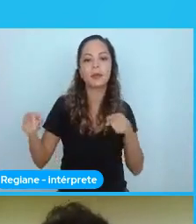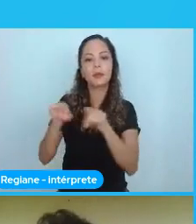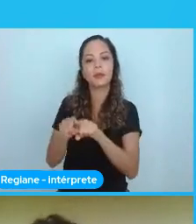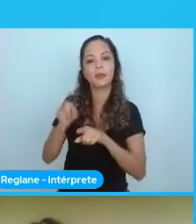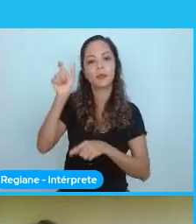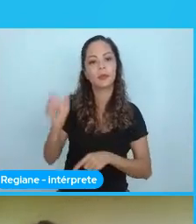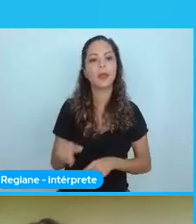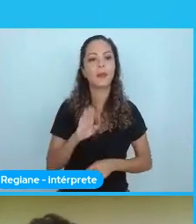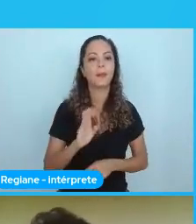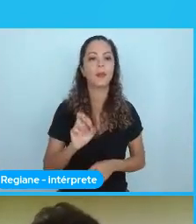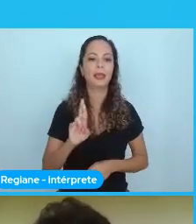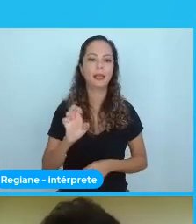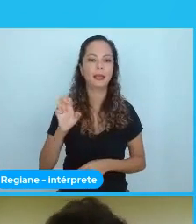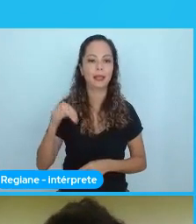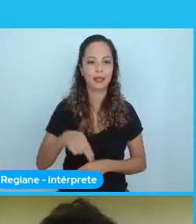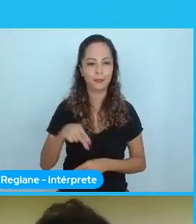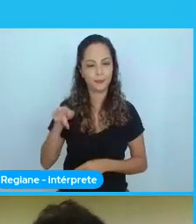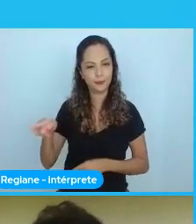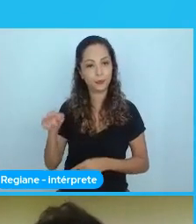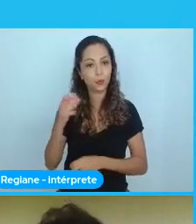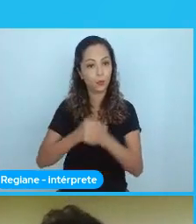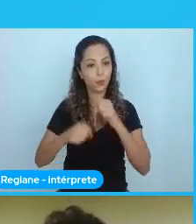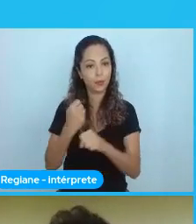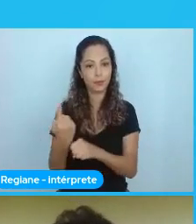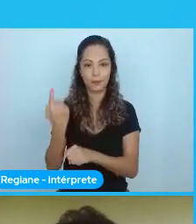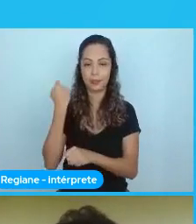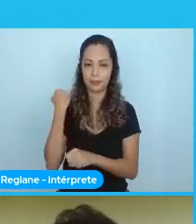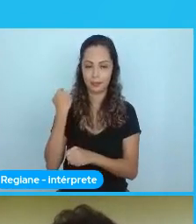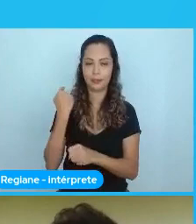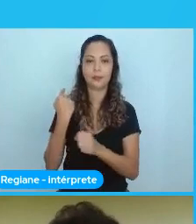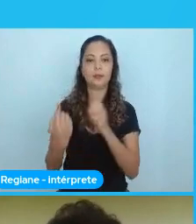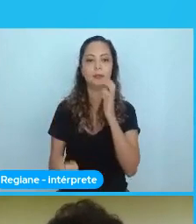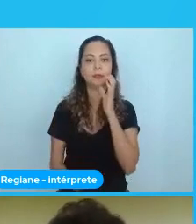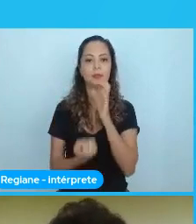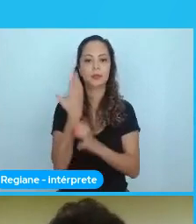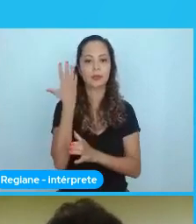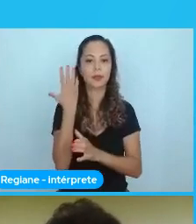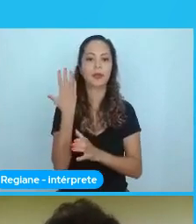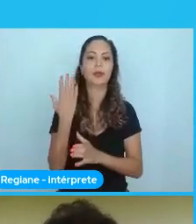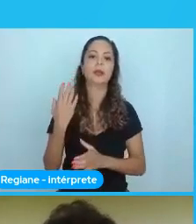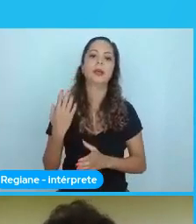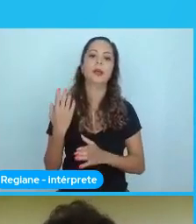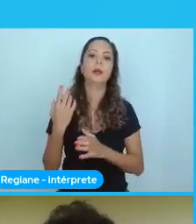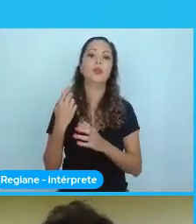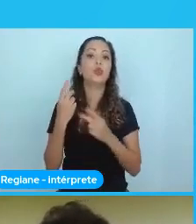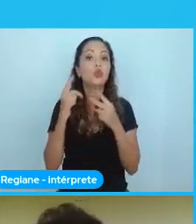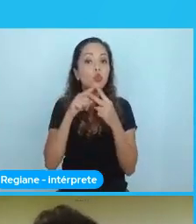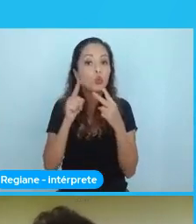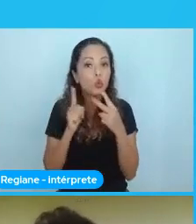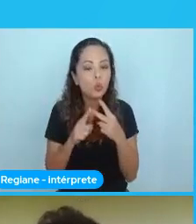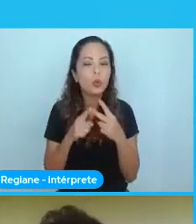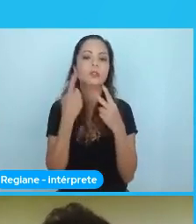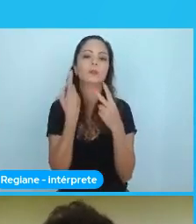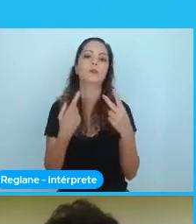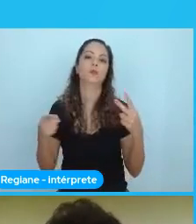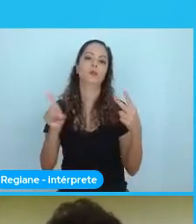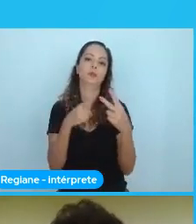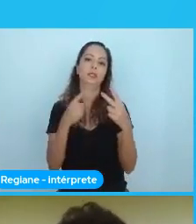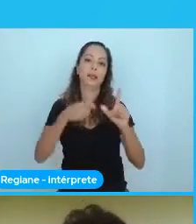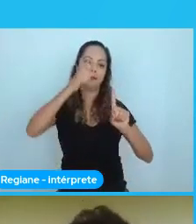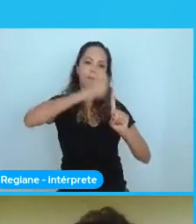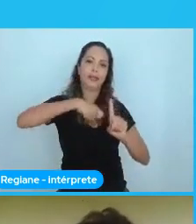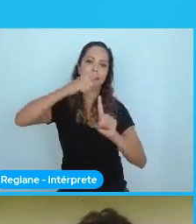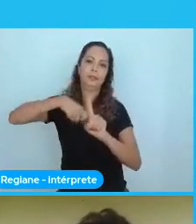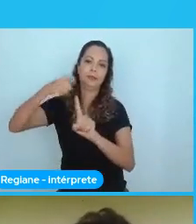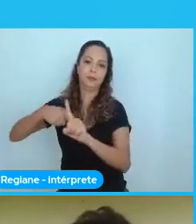Berim. A gente, ano passado, a gente lançou um EP com duas músicas por mês. Esse aqui foi o último, a